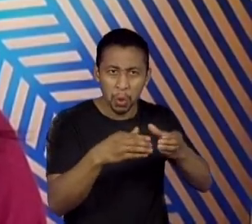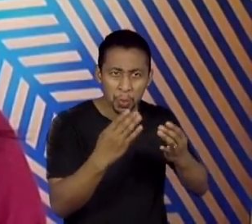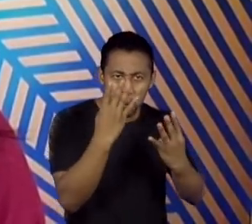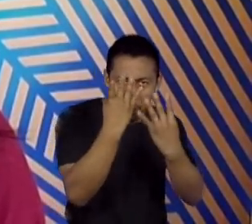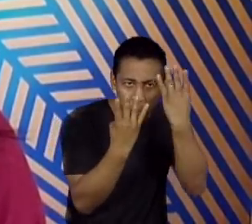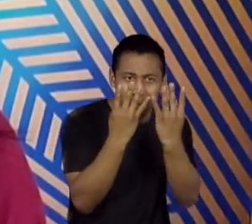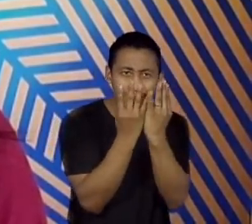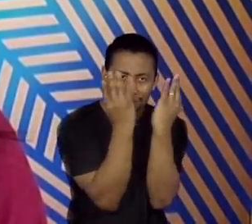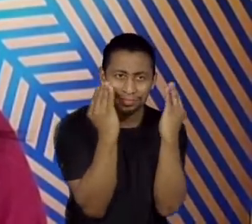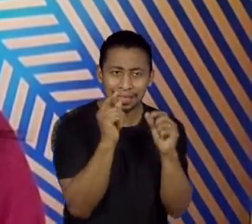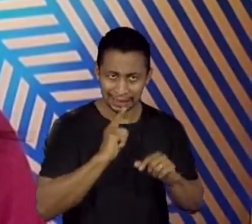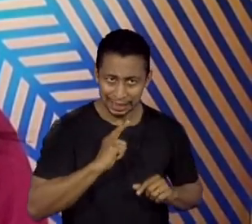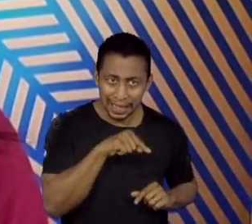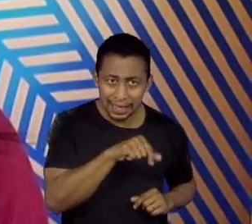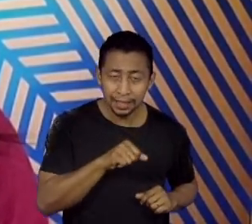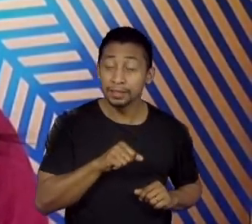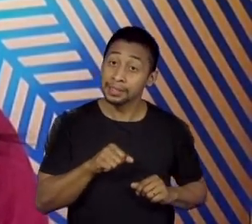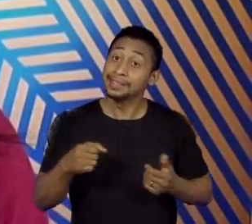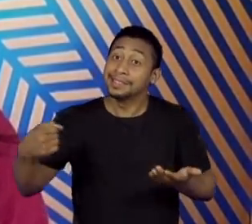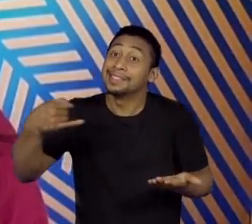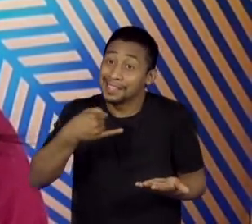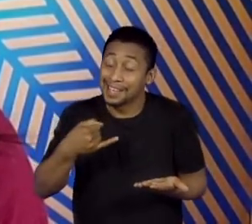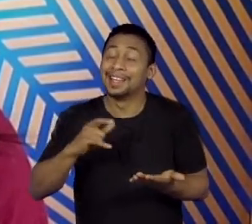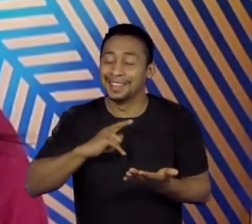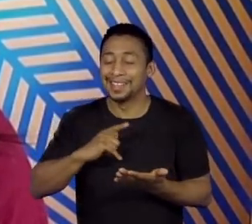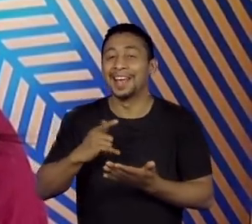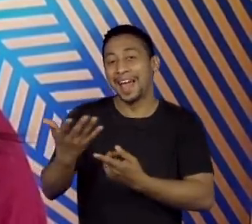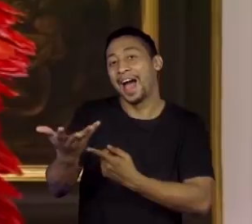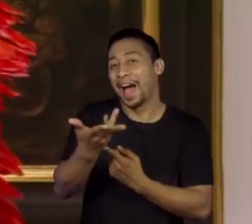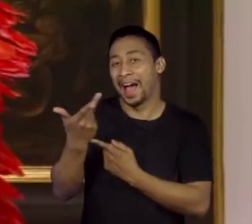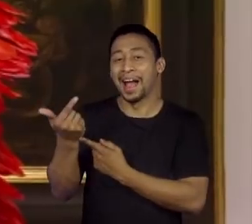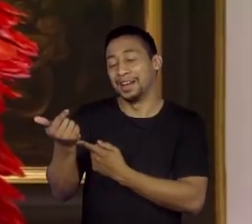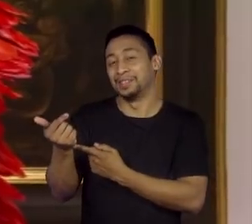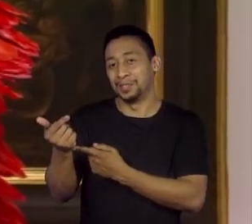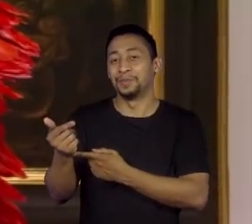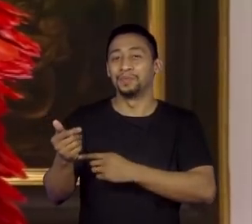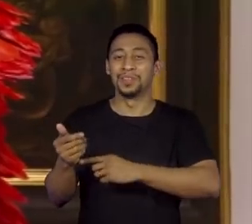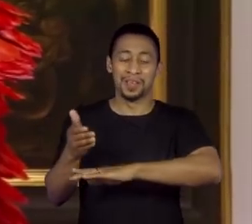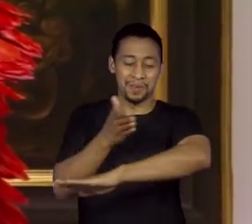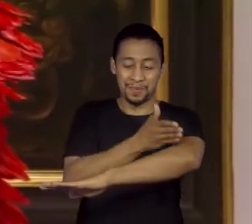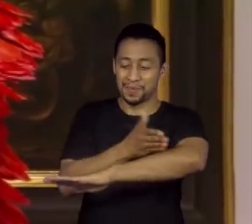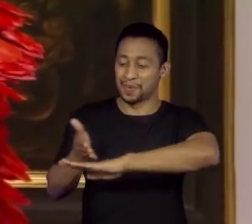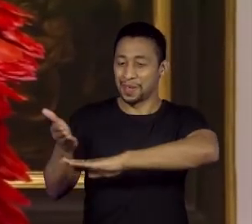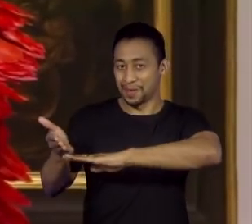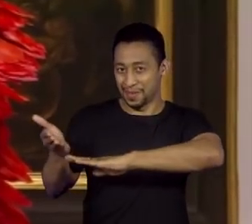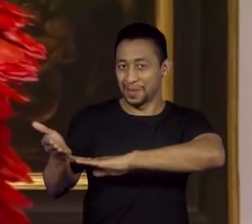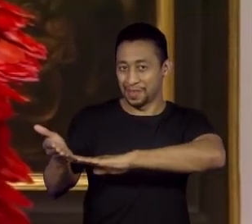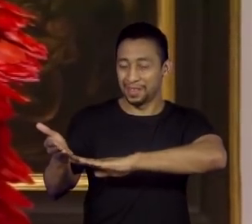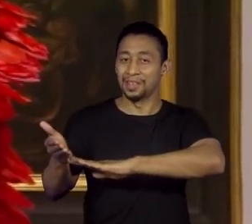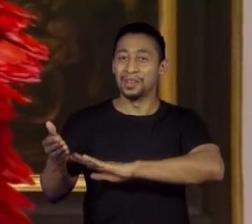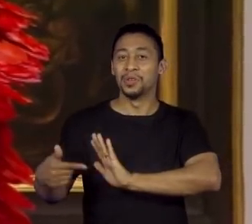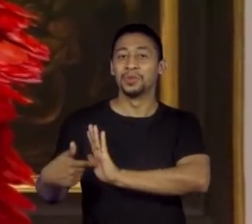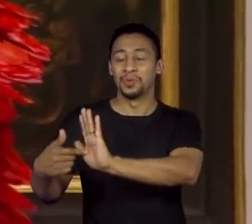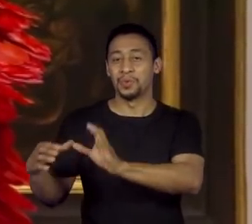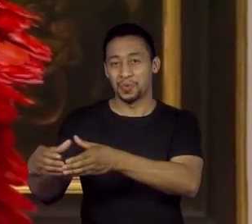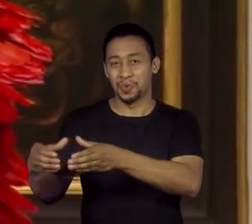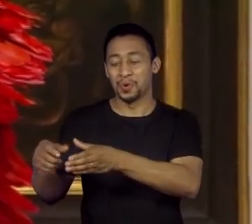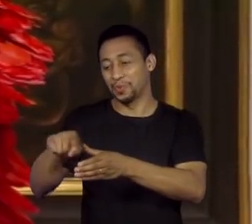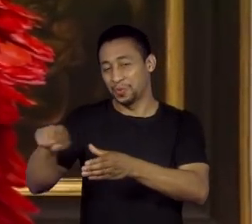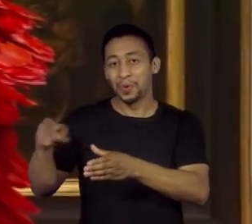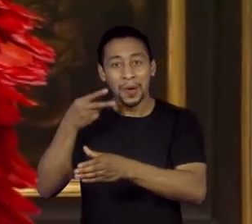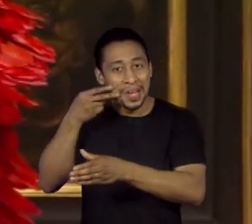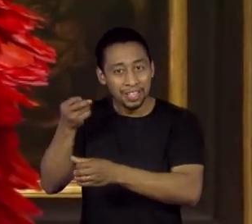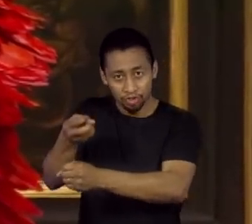sim uma arte indígena, né? Nós falamos em arte indígena contemporânea, as expressões artísticas